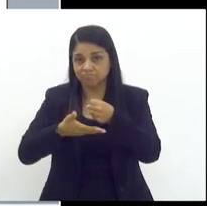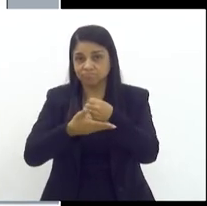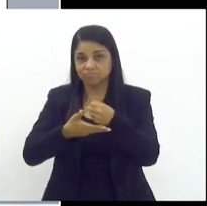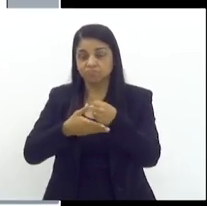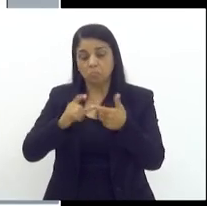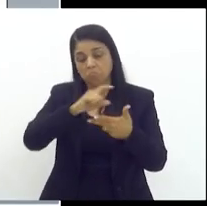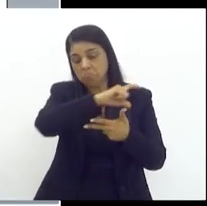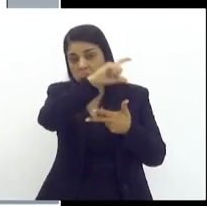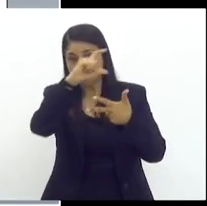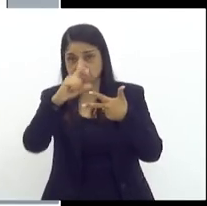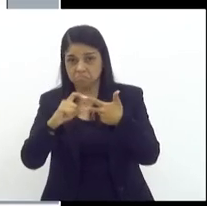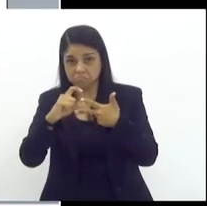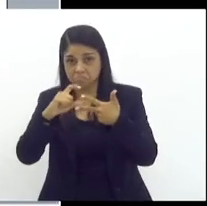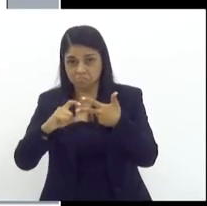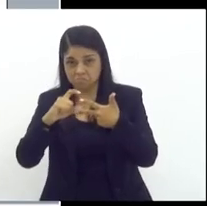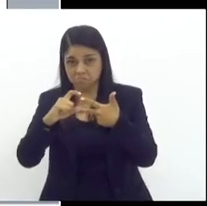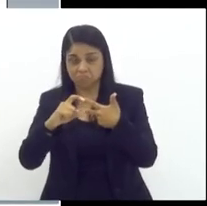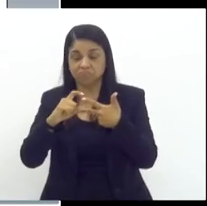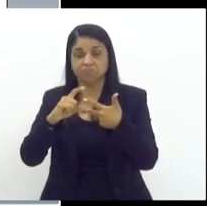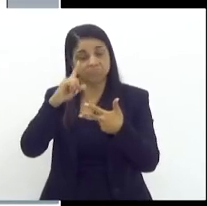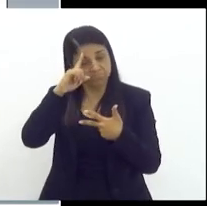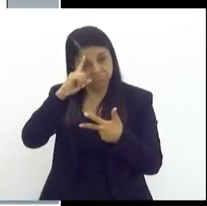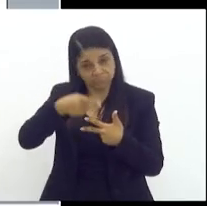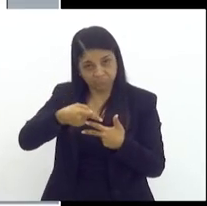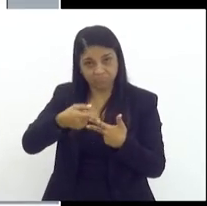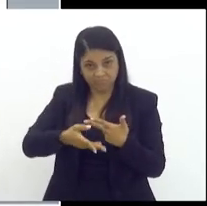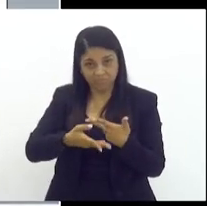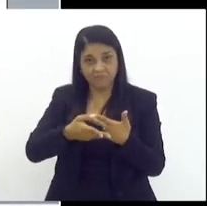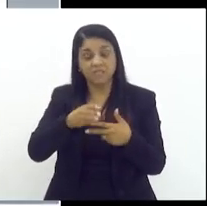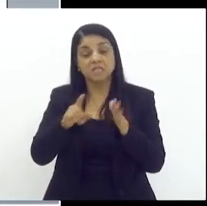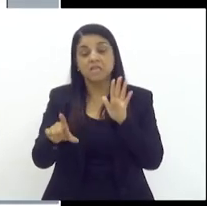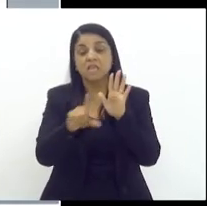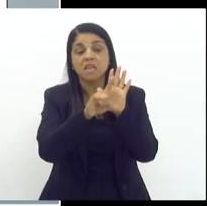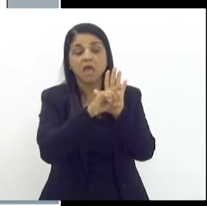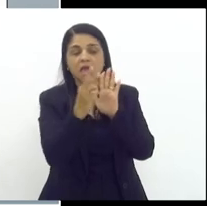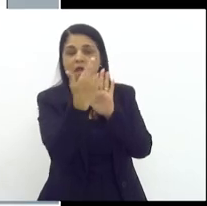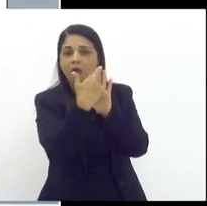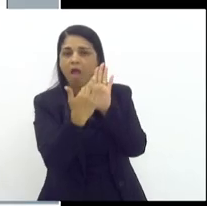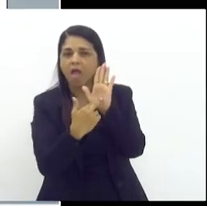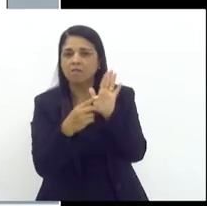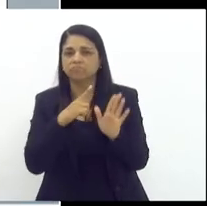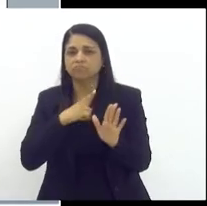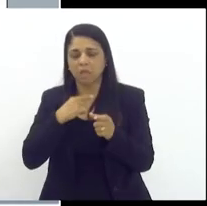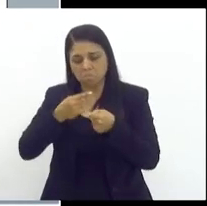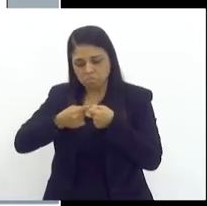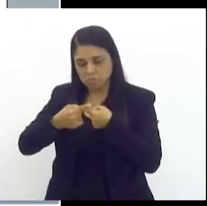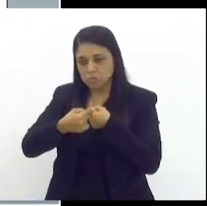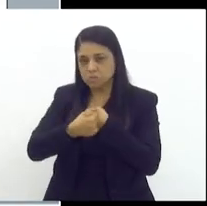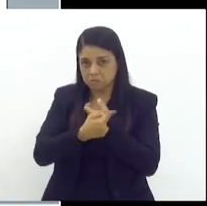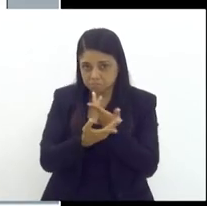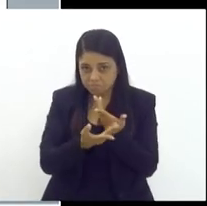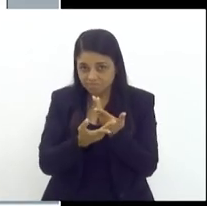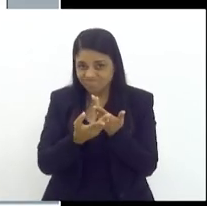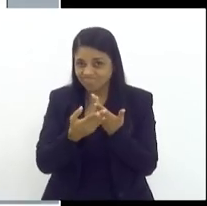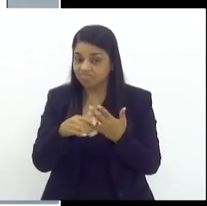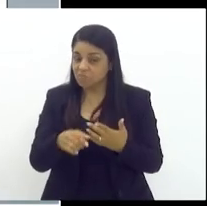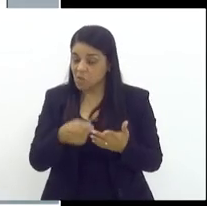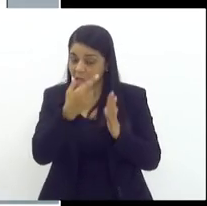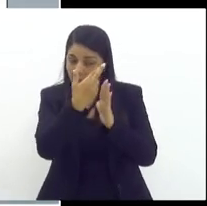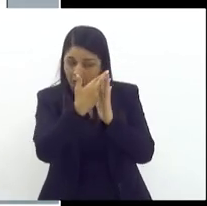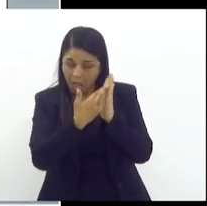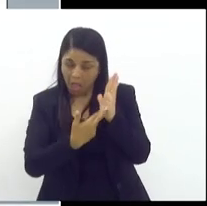executivo conforme critérios estabelecidos em lei municipal Eu acho essa redação uma invasão